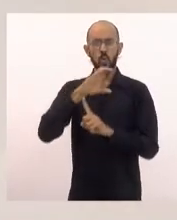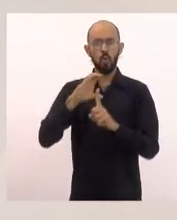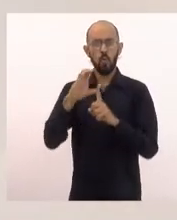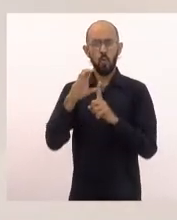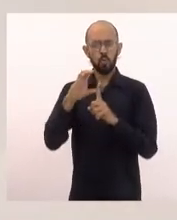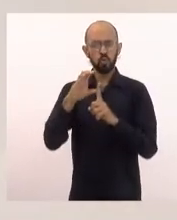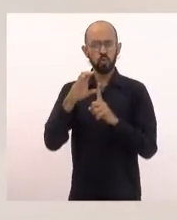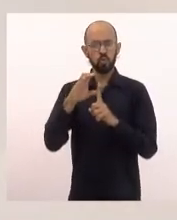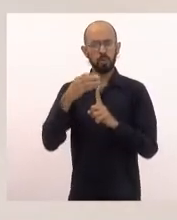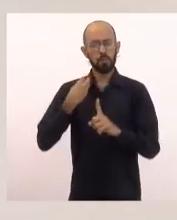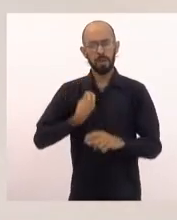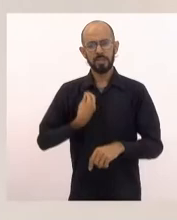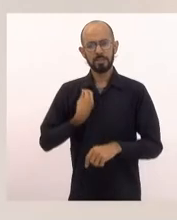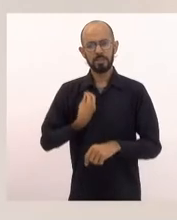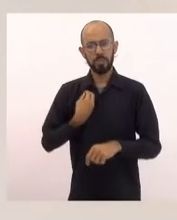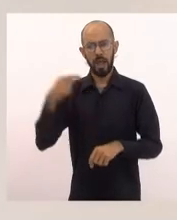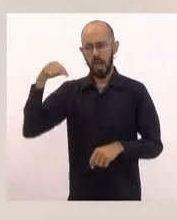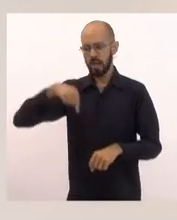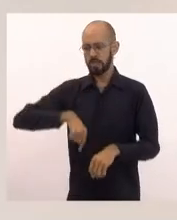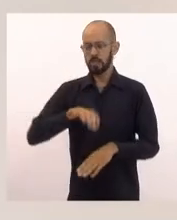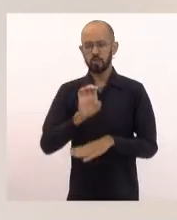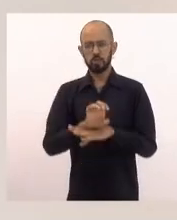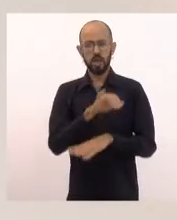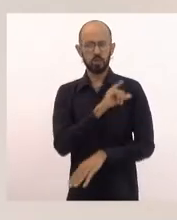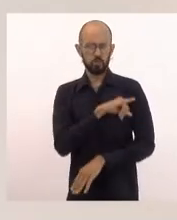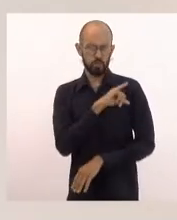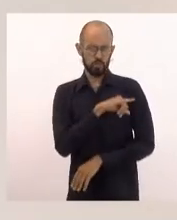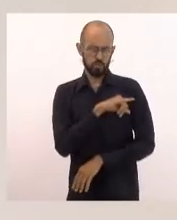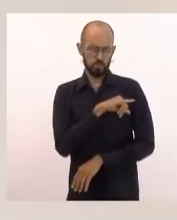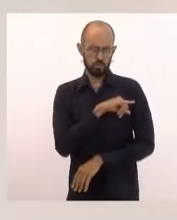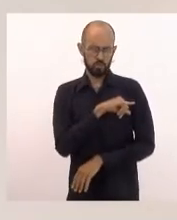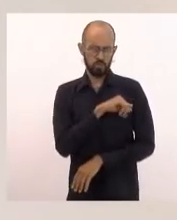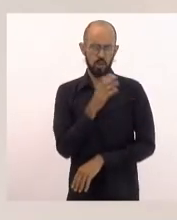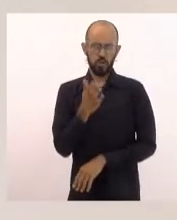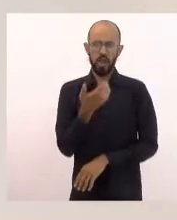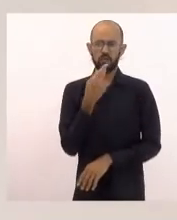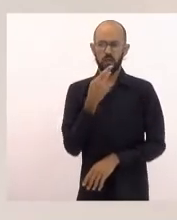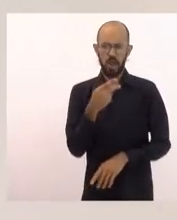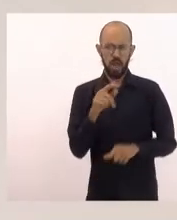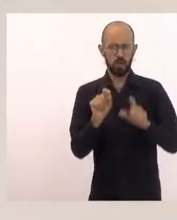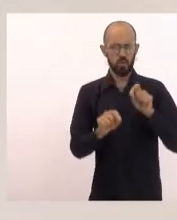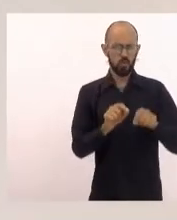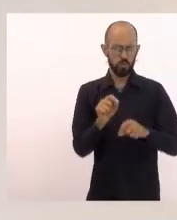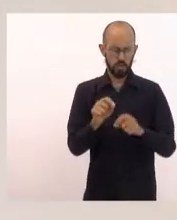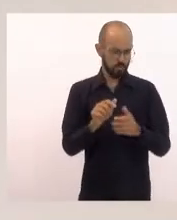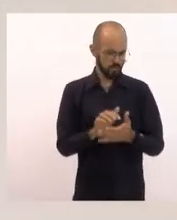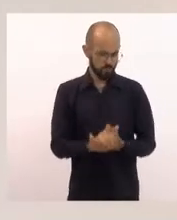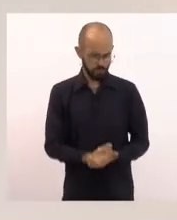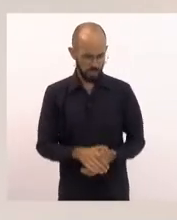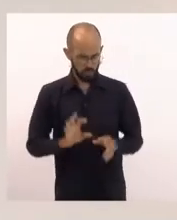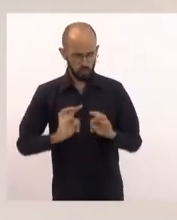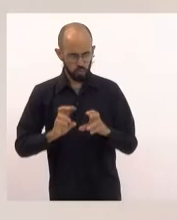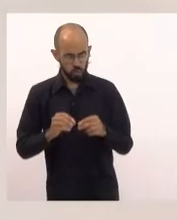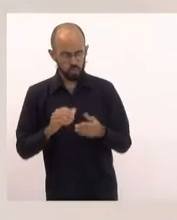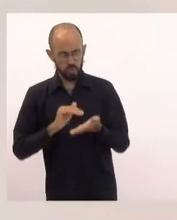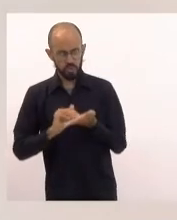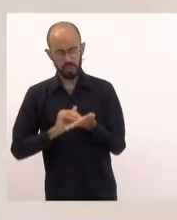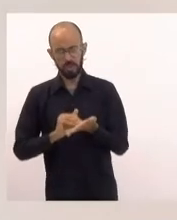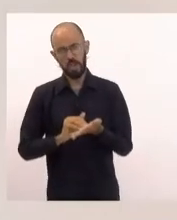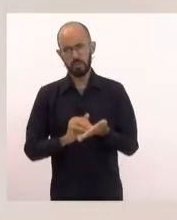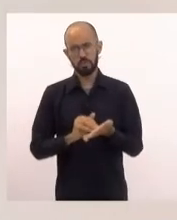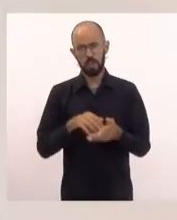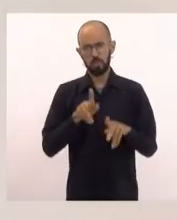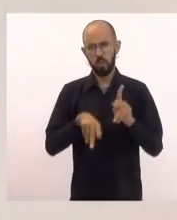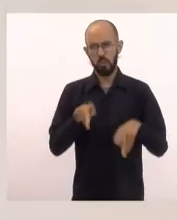participar aqui no estado do Rio de Janeiro. Eu queria dizer a todos os secretários que o povo evangélico